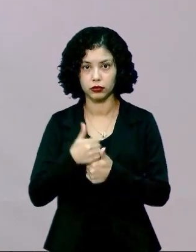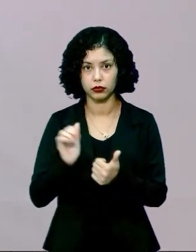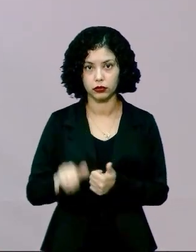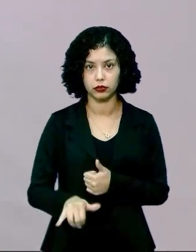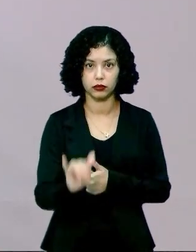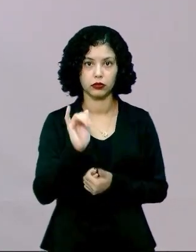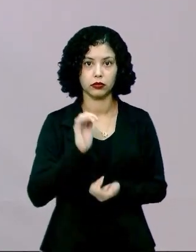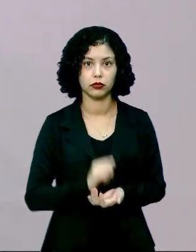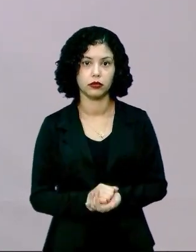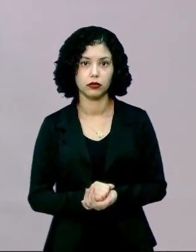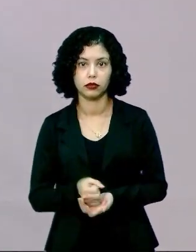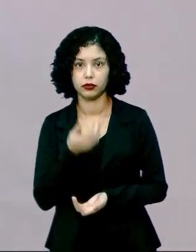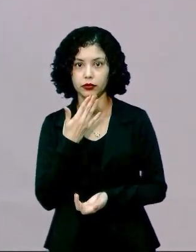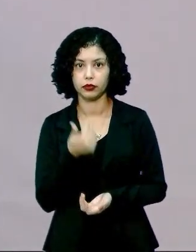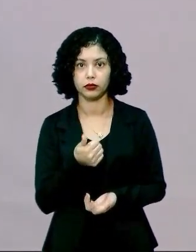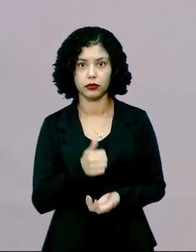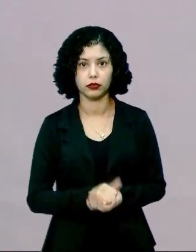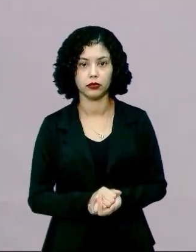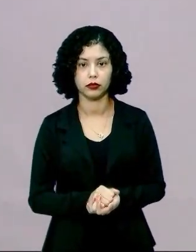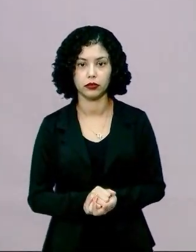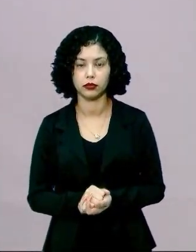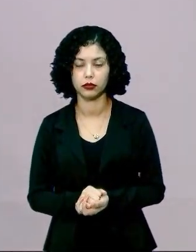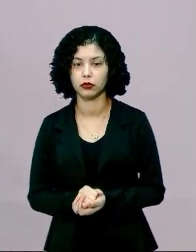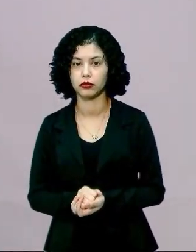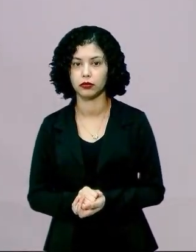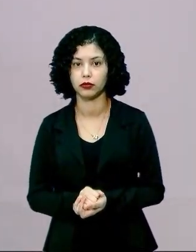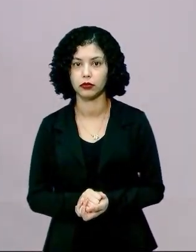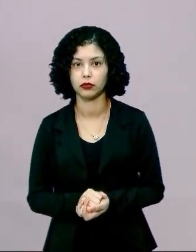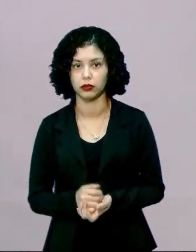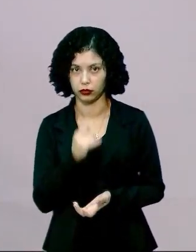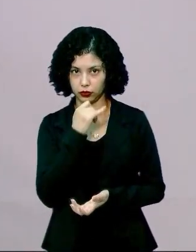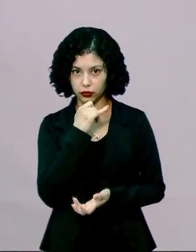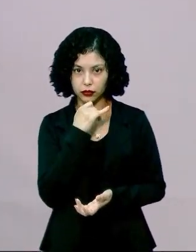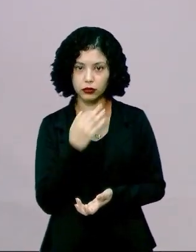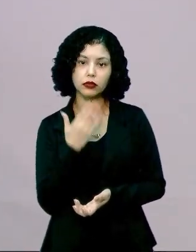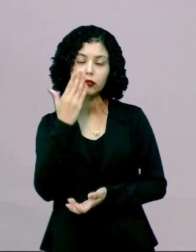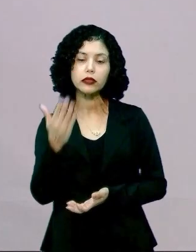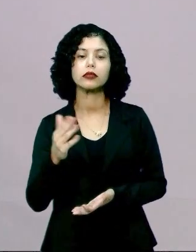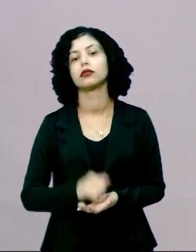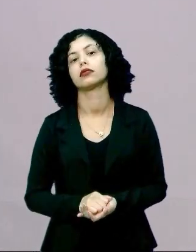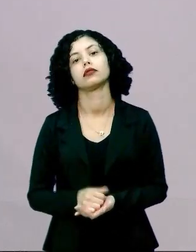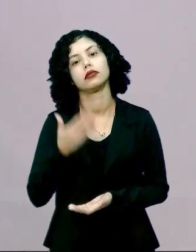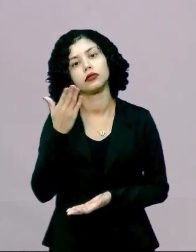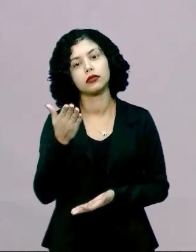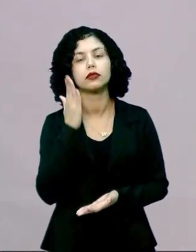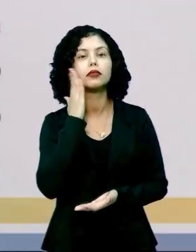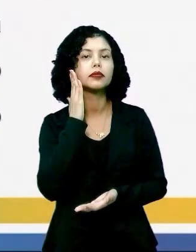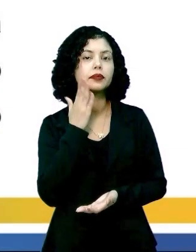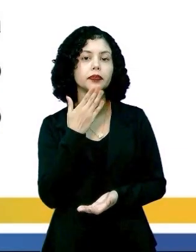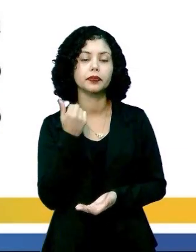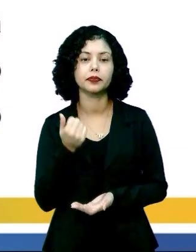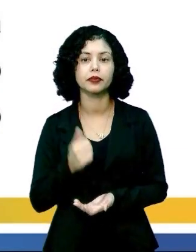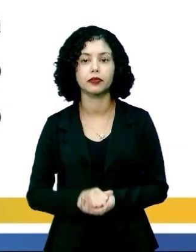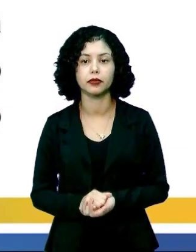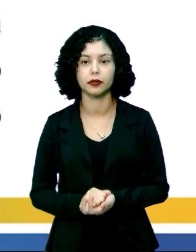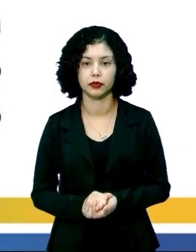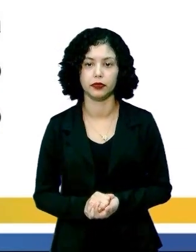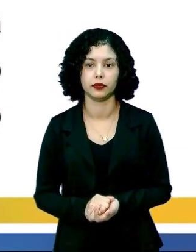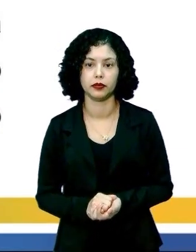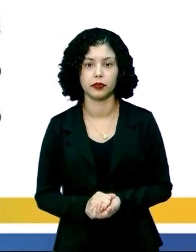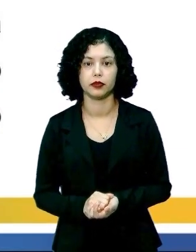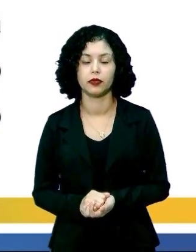no y. Tudo bem? Vou mostrar exemplos mais à frente para que vocês entendam melhor.